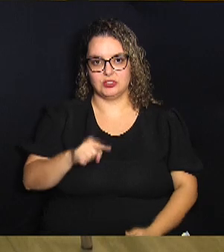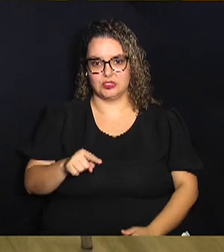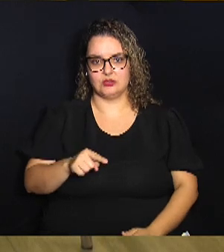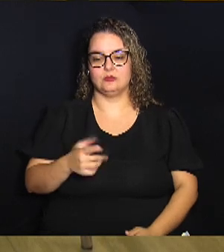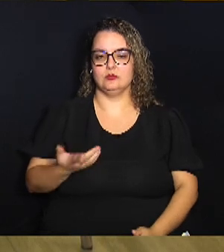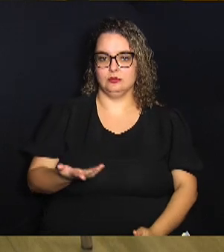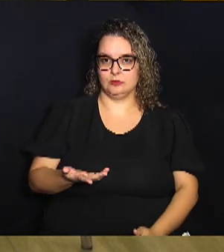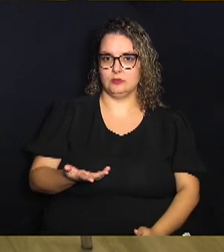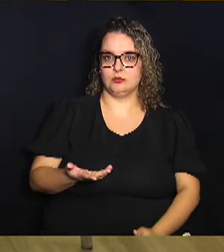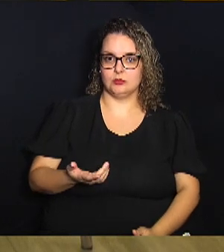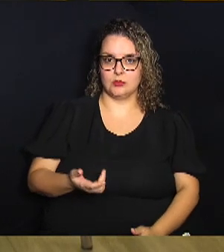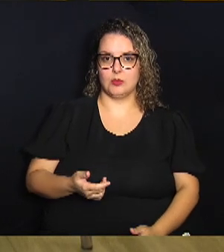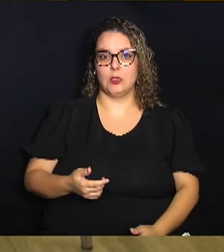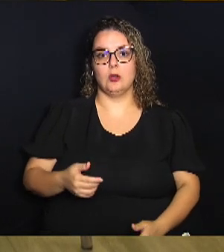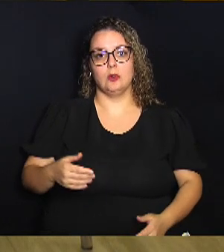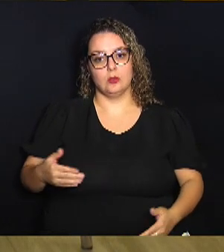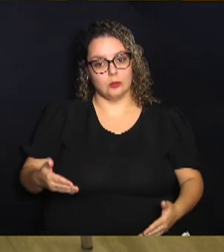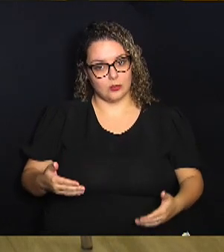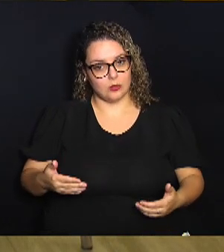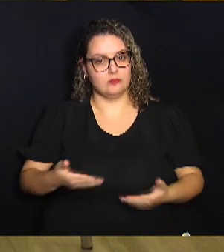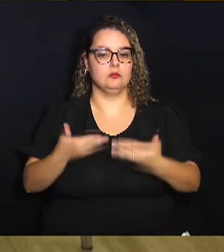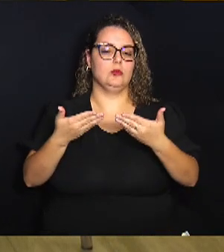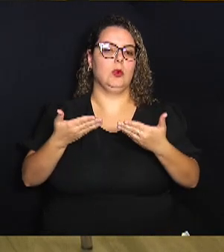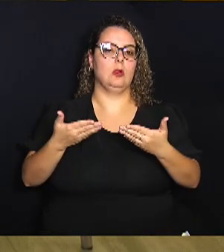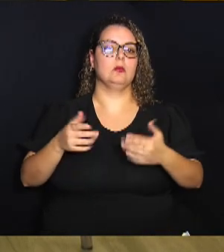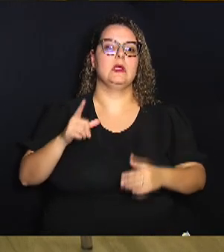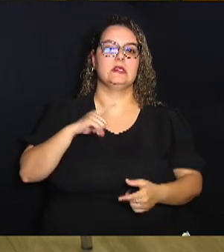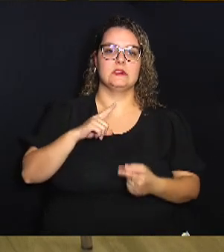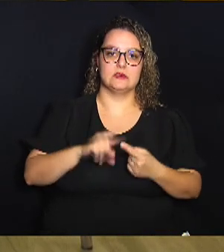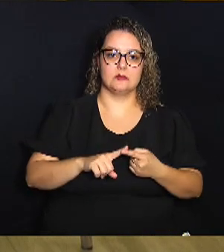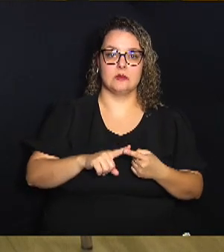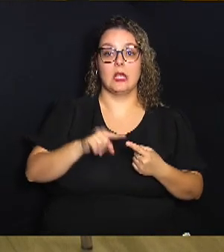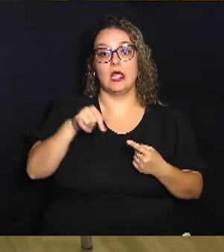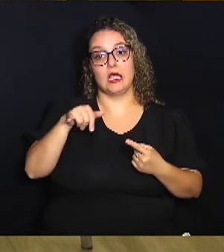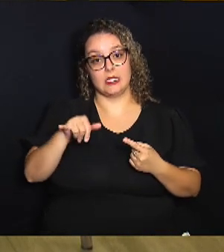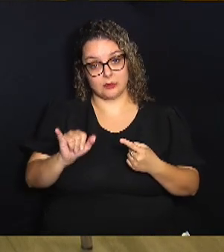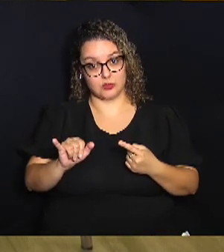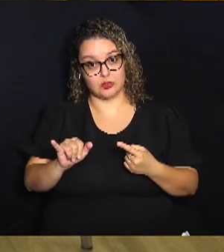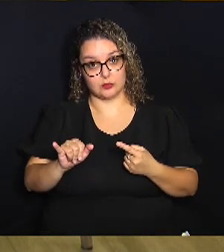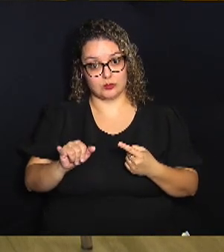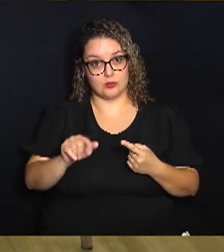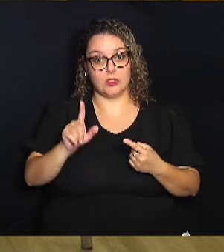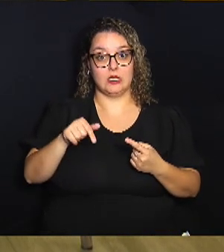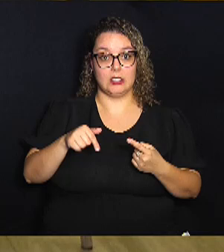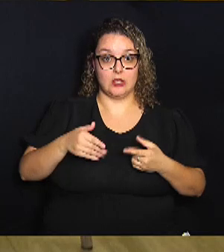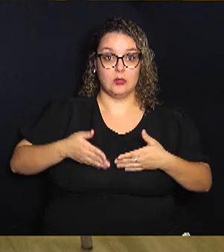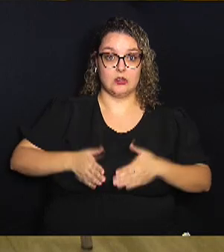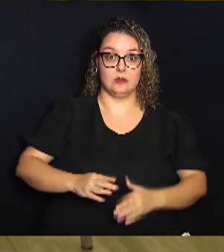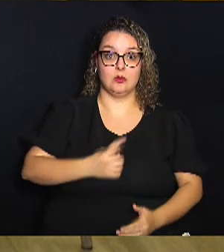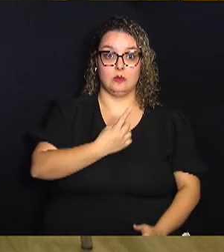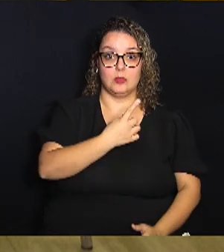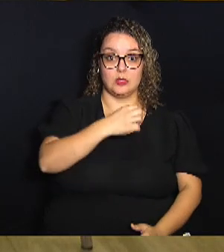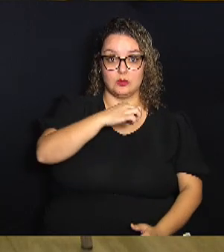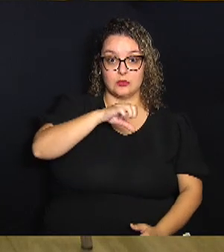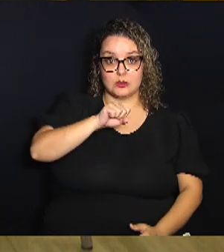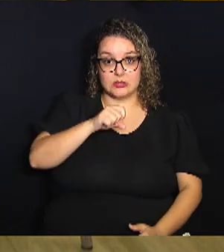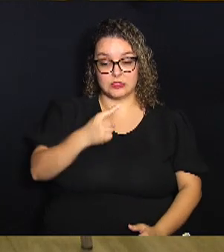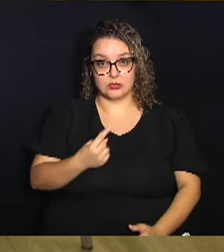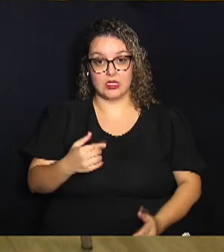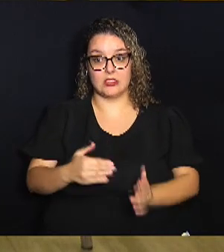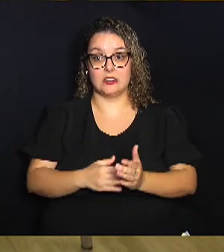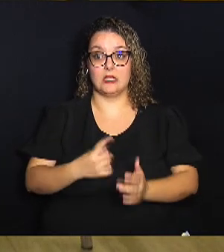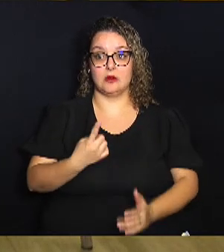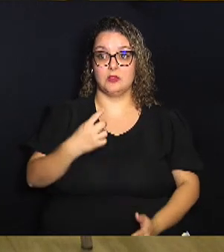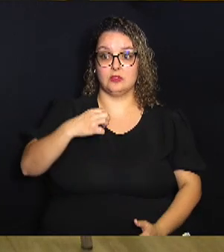aí grande parte, mas a gente tem a geração Y, que é os nascidos entre 81 a 95,